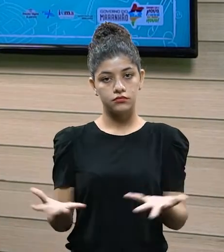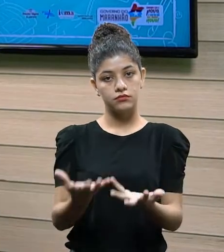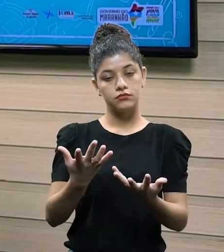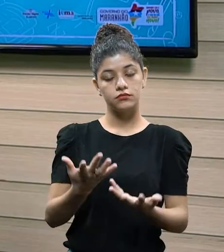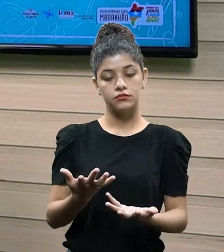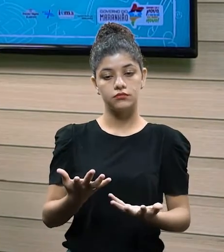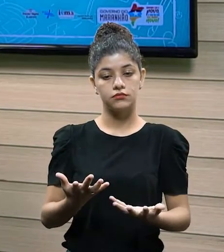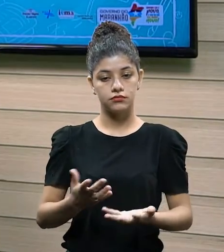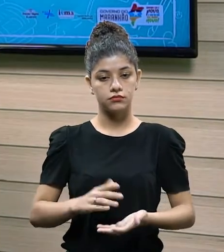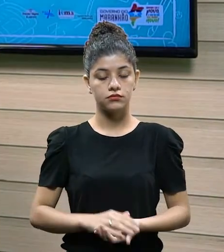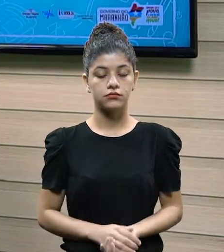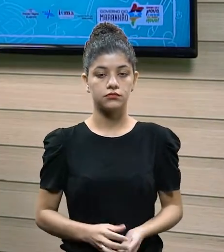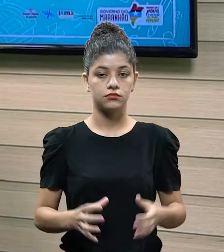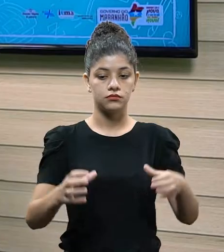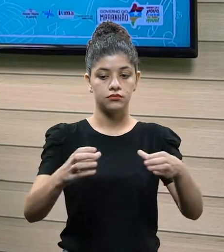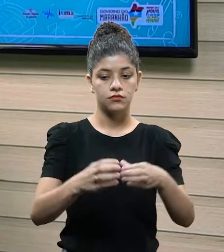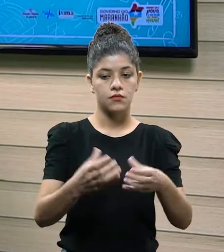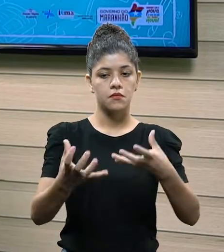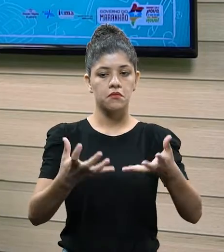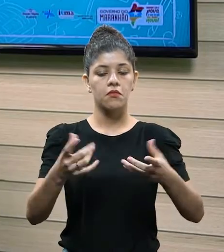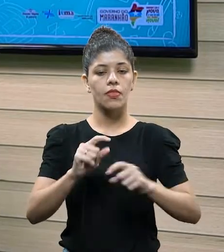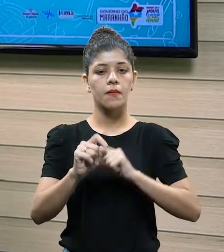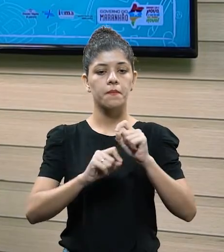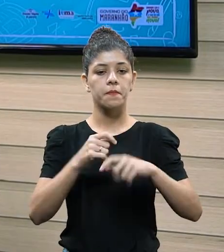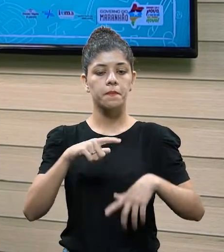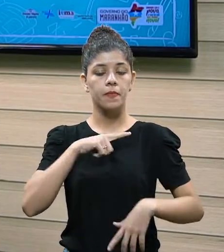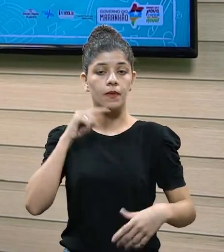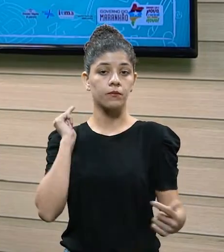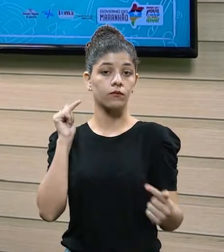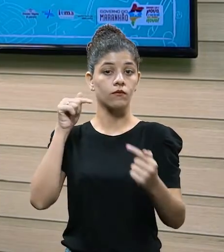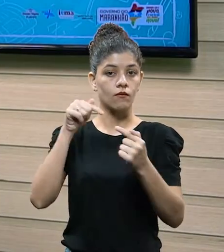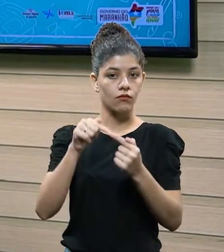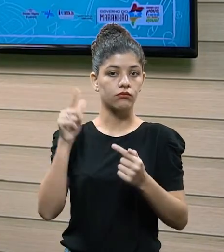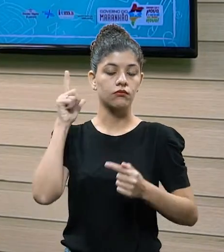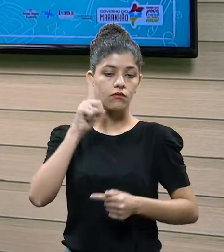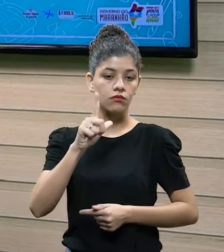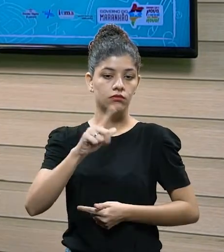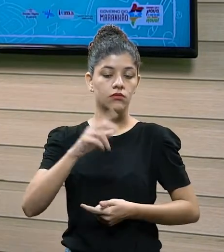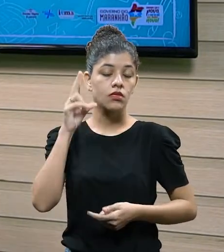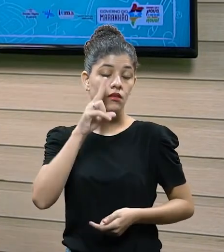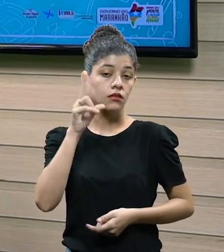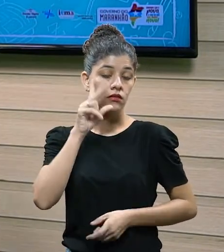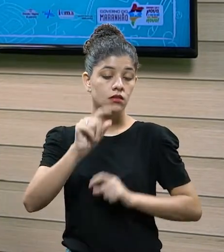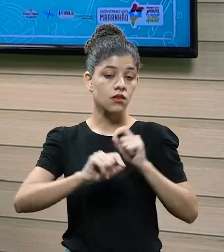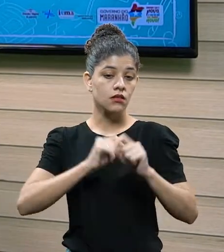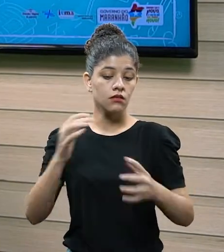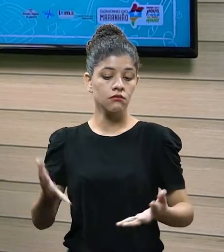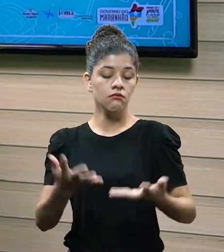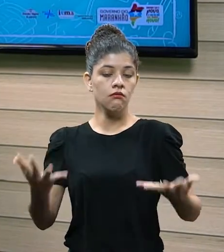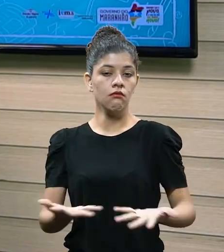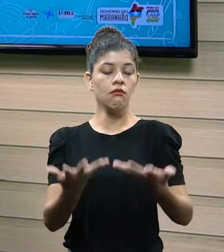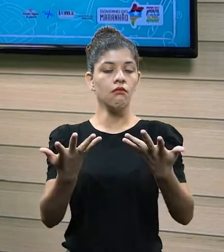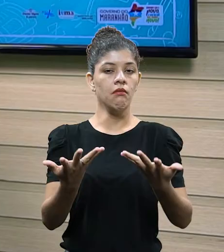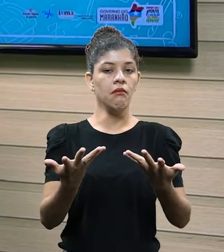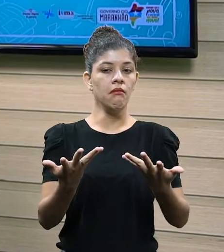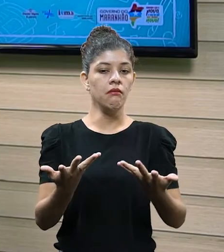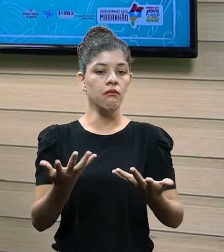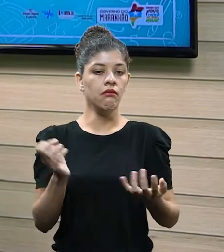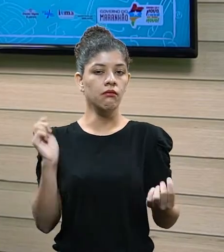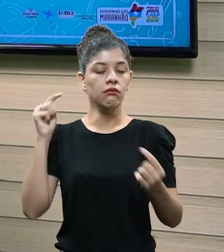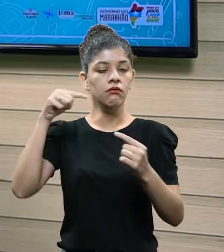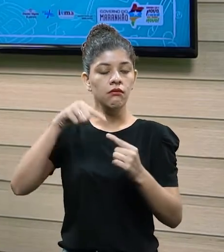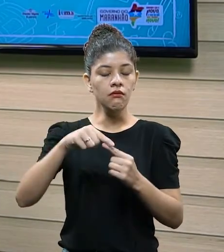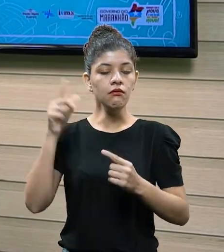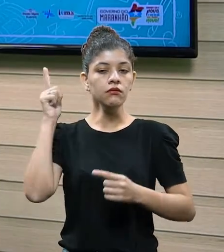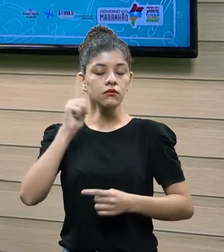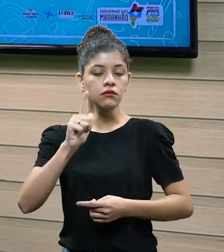uma ação. A equipe está motivada quando? Quando ela tem objetivos a serem alcançados. Lembrando que é motivar para uma ação, essa ação é o